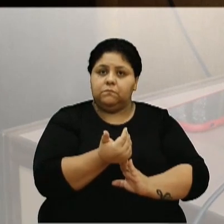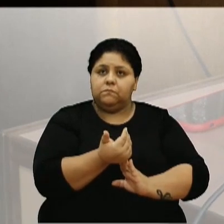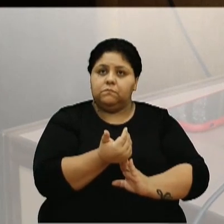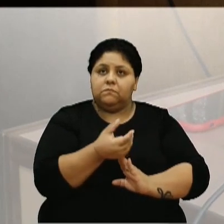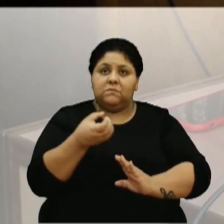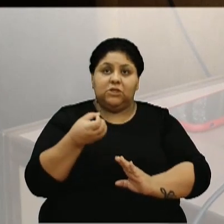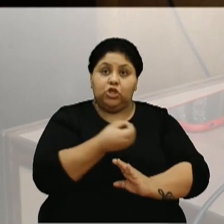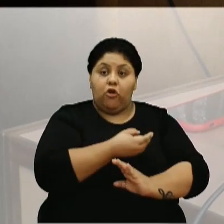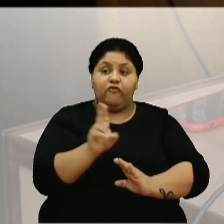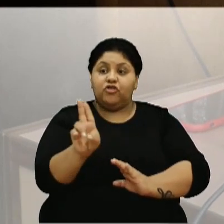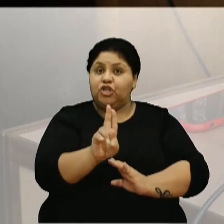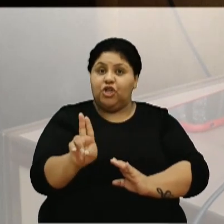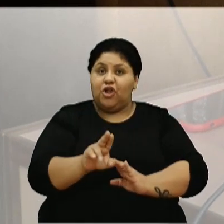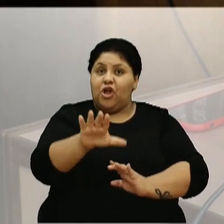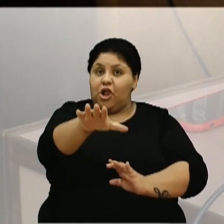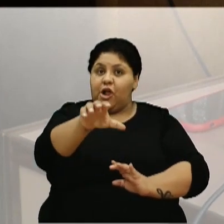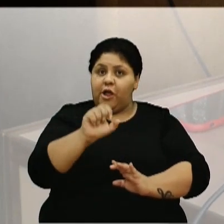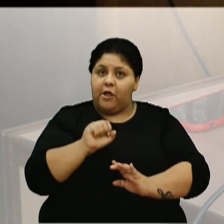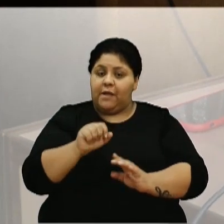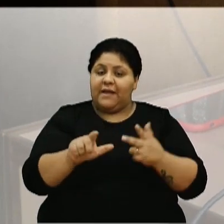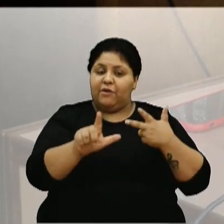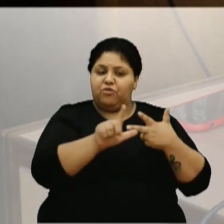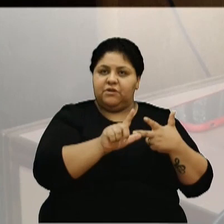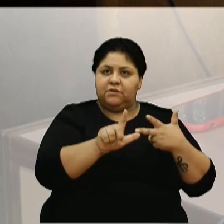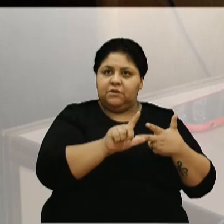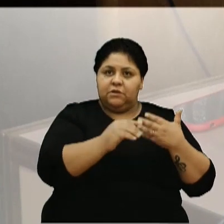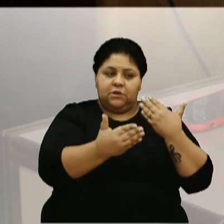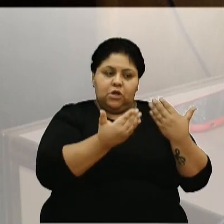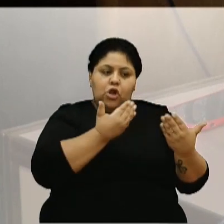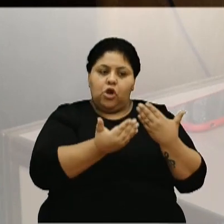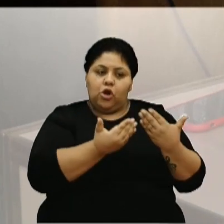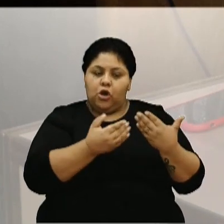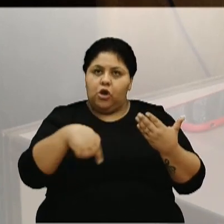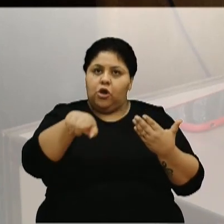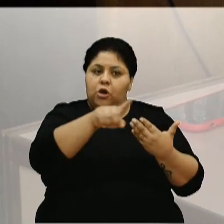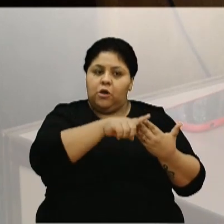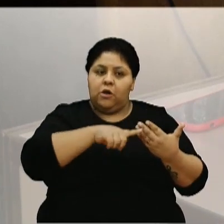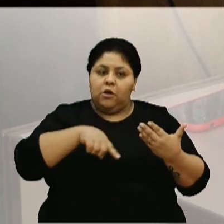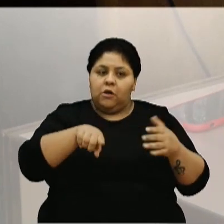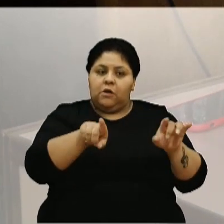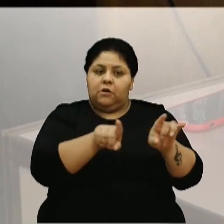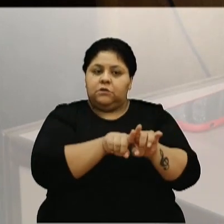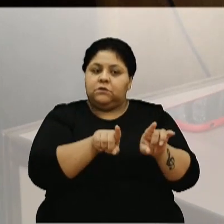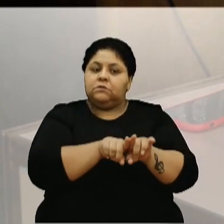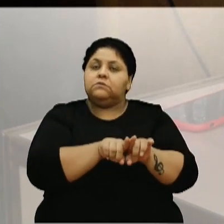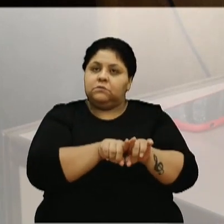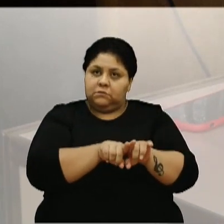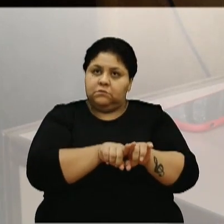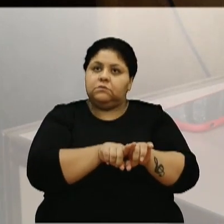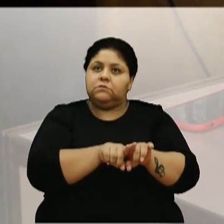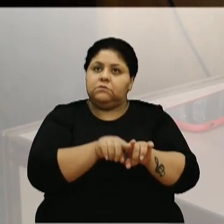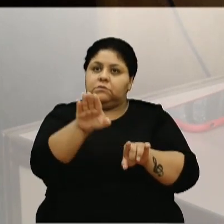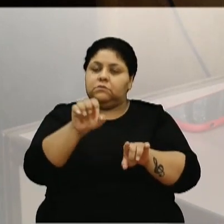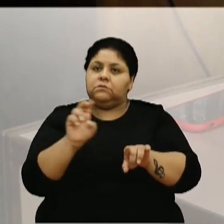novas nomeações que veio para o Legislativo, né? Foi analisado pela nossa colega Kaline aqui, de novas nomeações ali